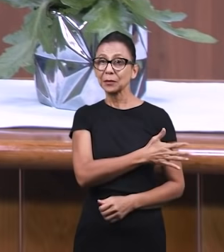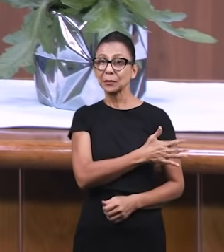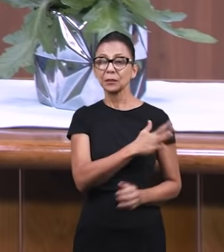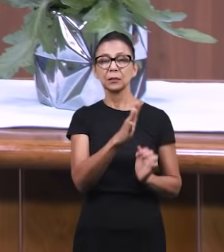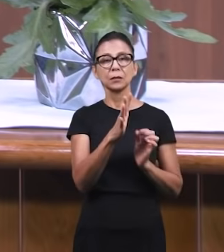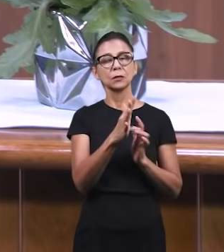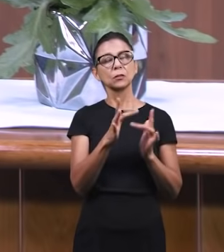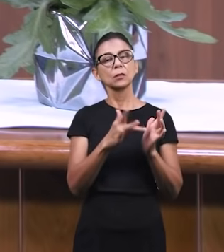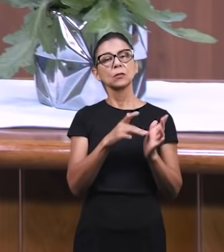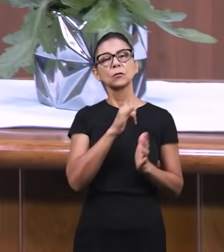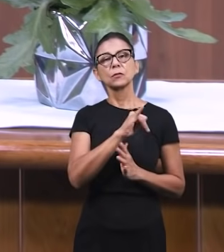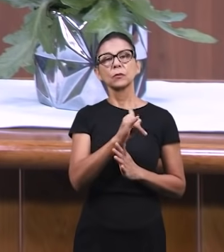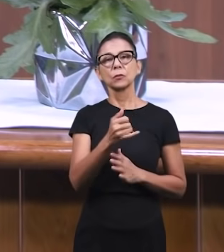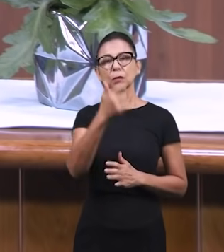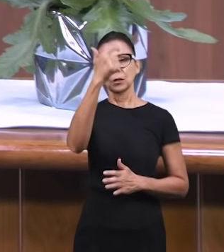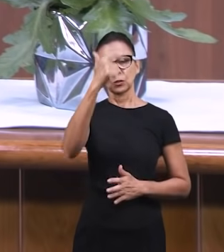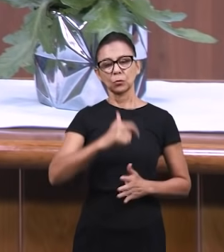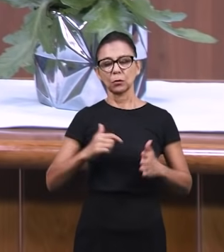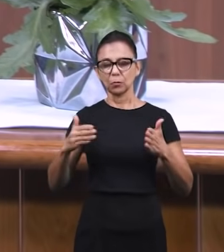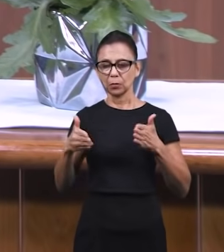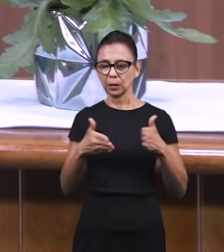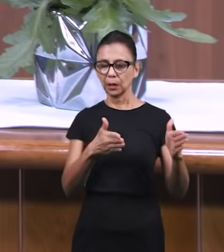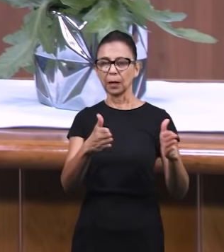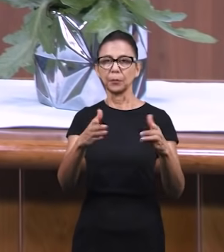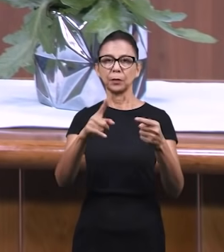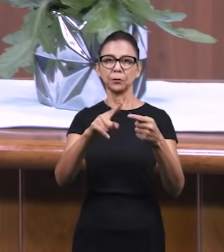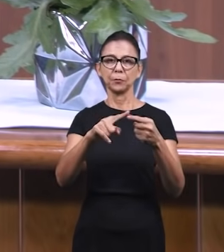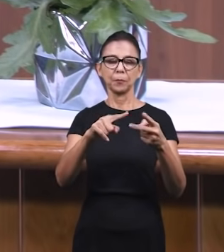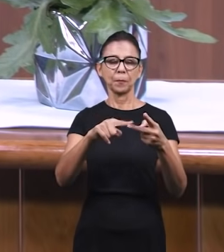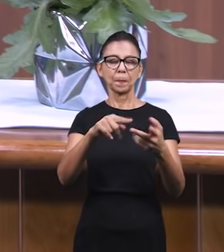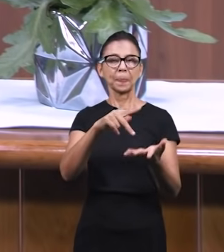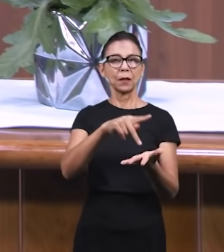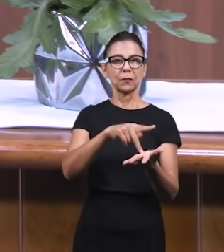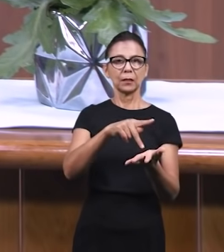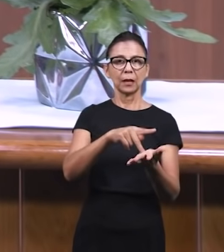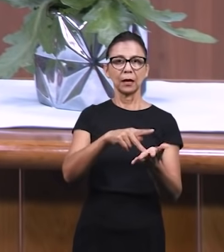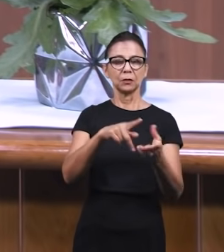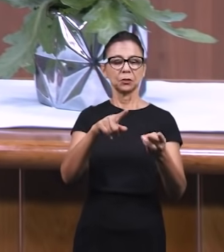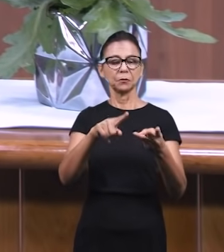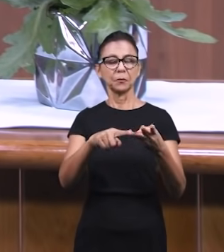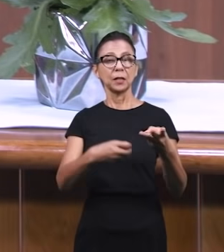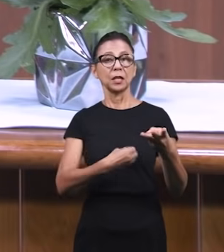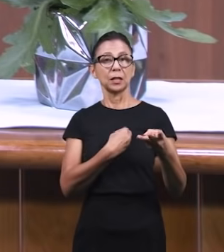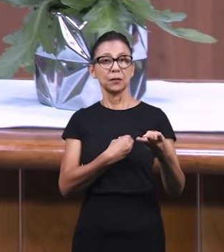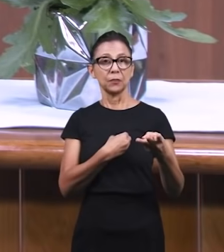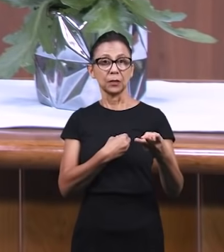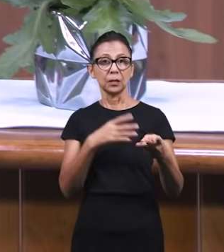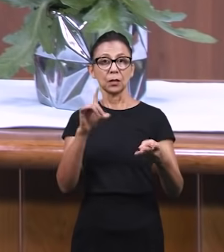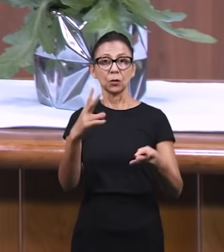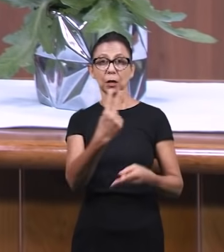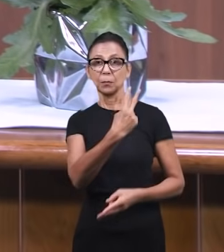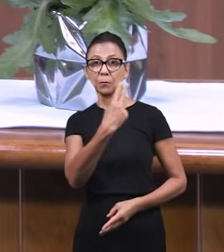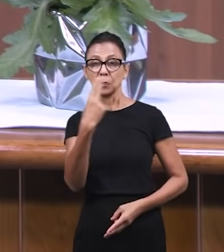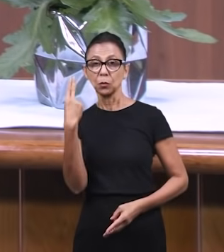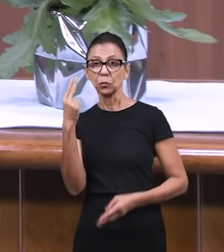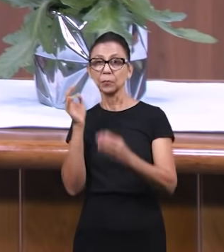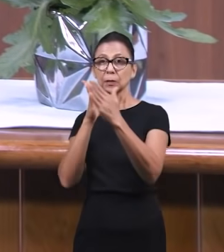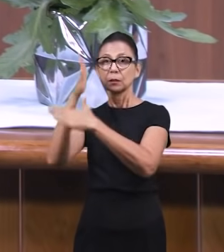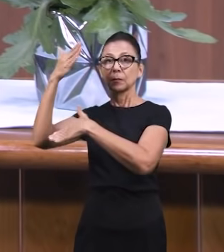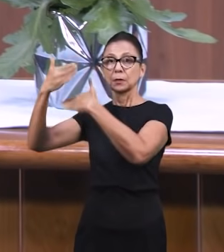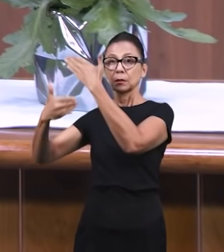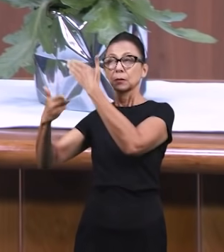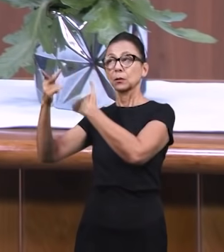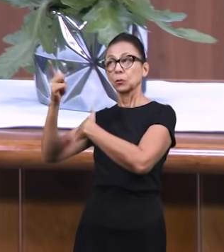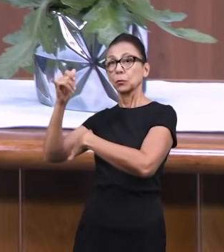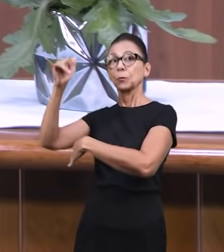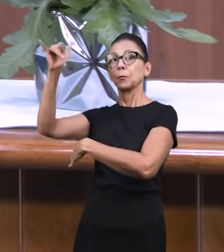verdade e a vida. E ninguém vem ao Pai senão por mim. Quando Jesus ele profere essa palavra, não somente aqui, mas